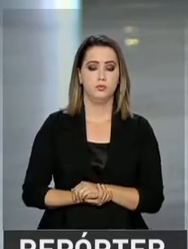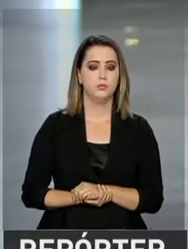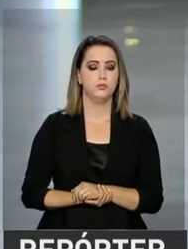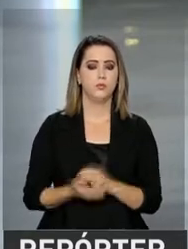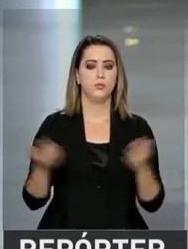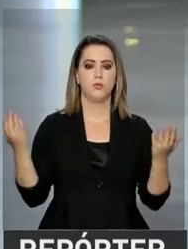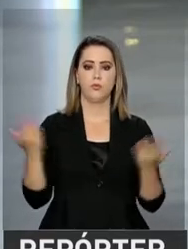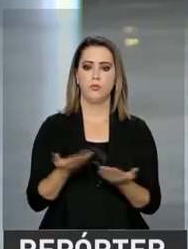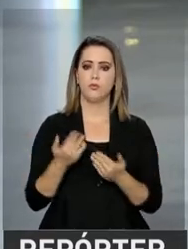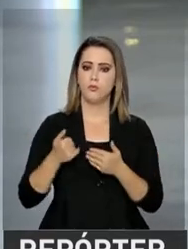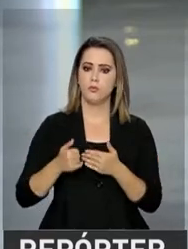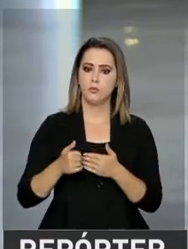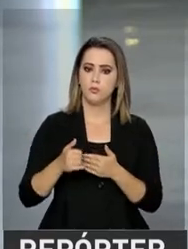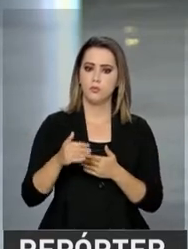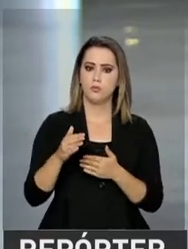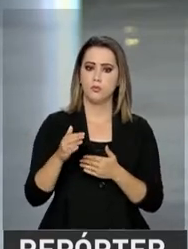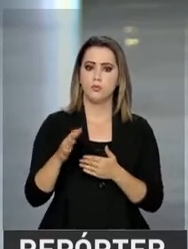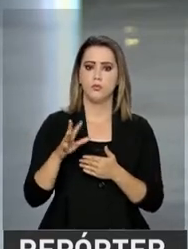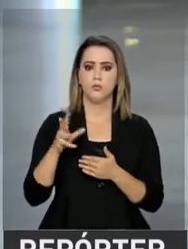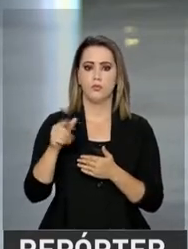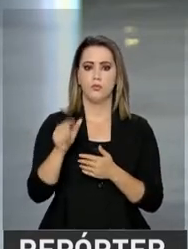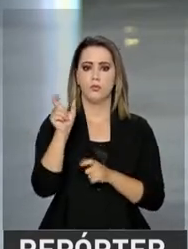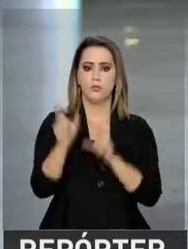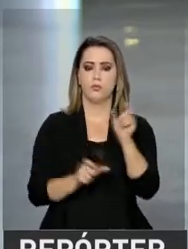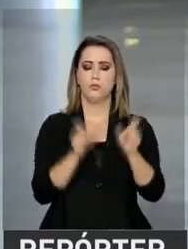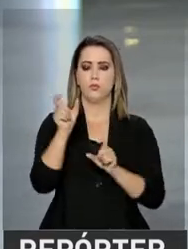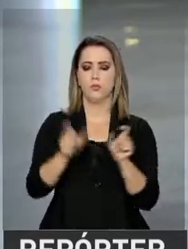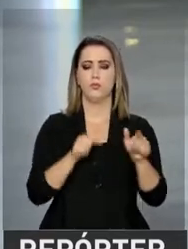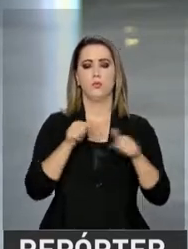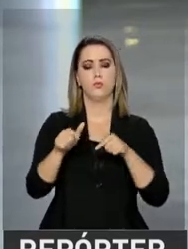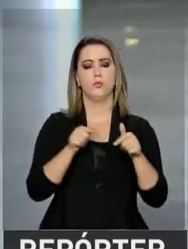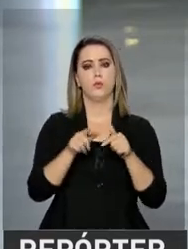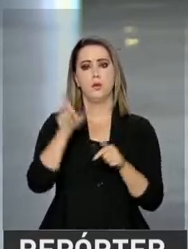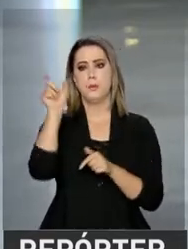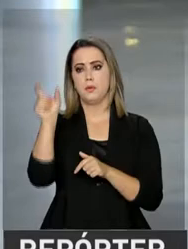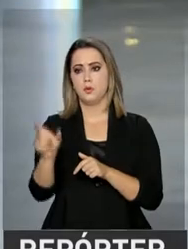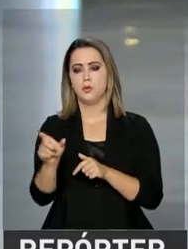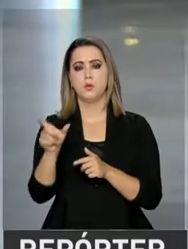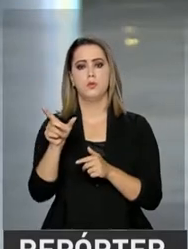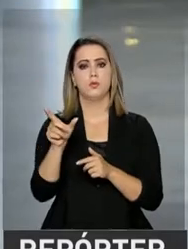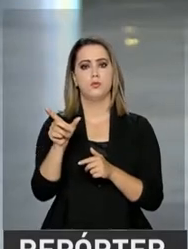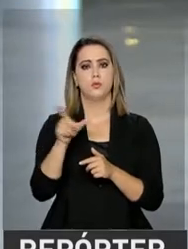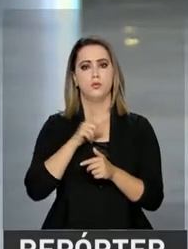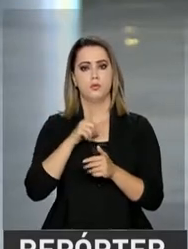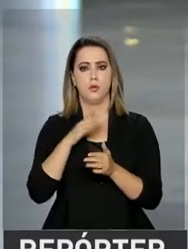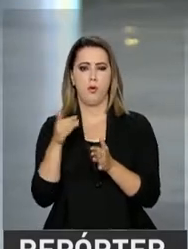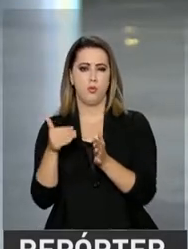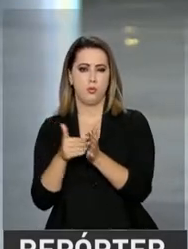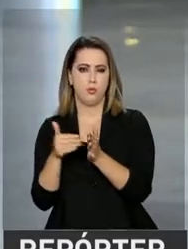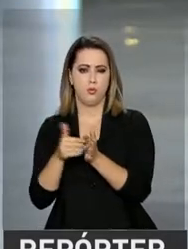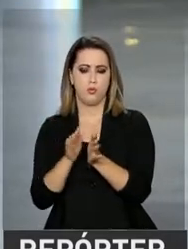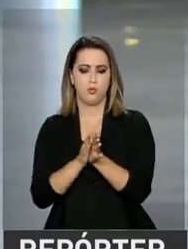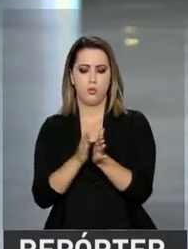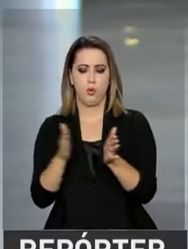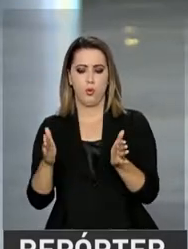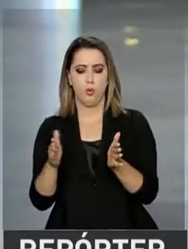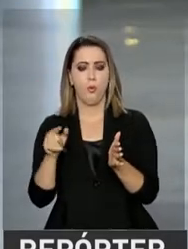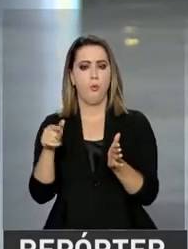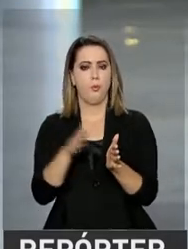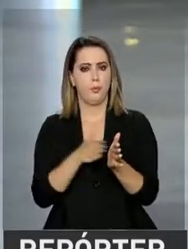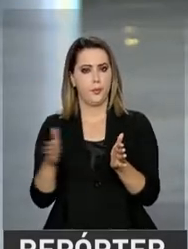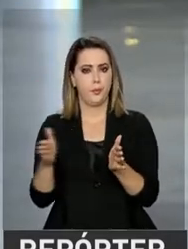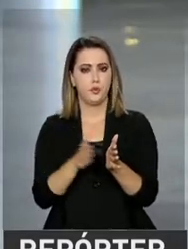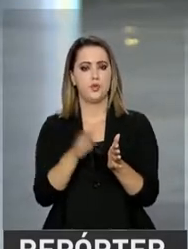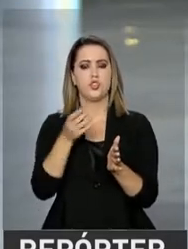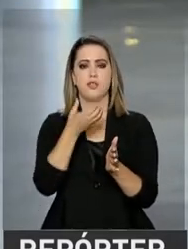a partir de agora nem todos os trabalhadores aqueles que são contemplados nessa última fase que são os nascidos em dezembro